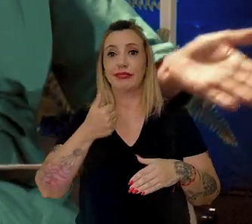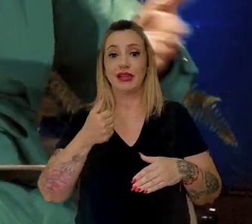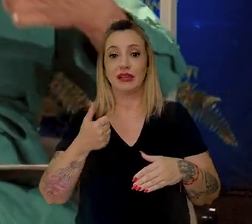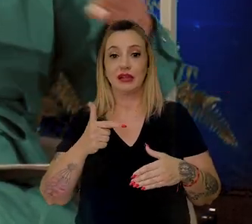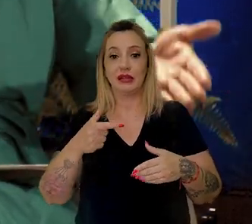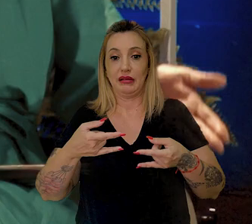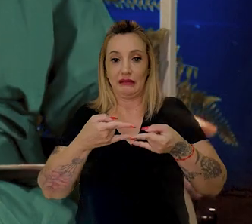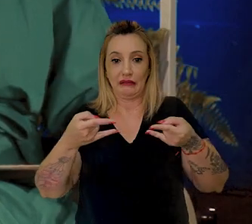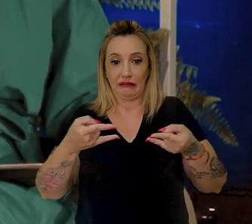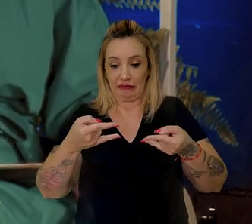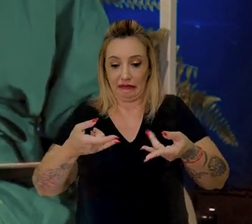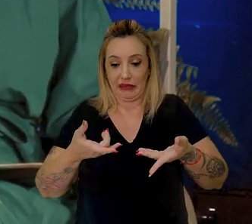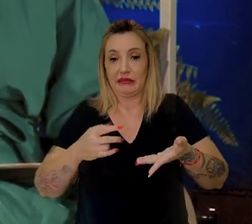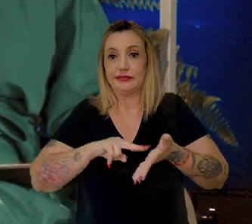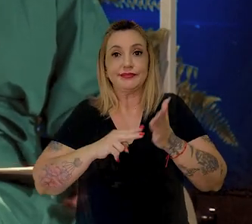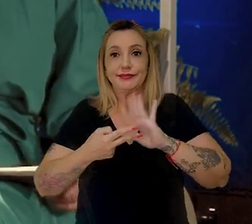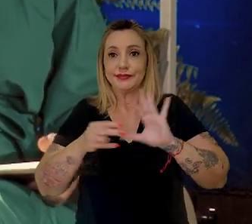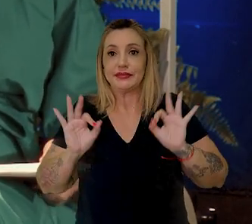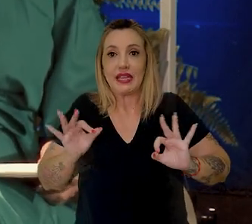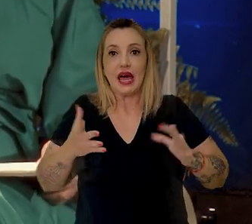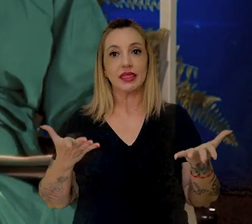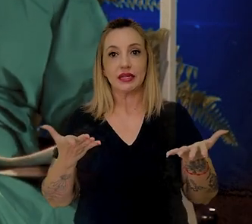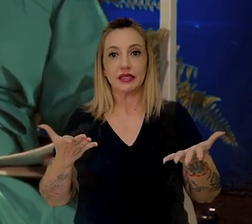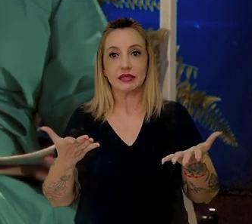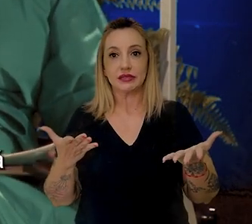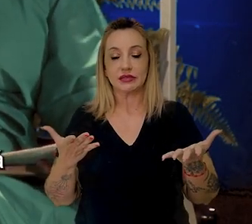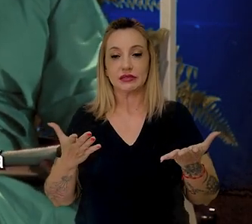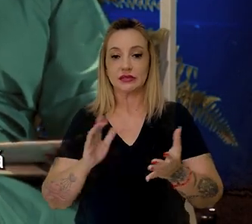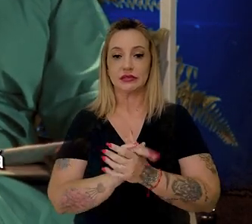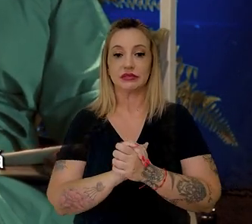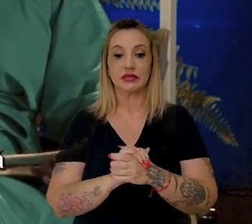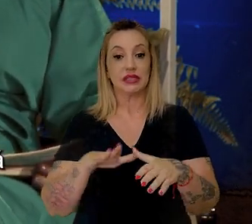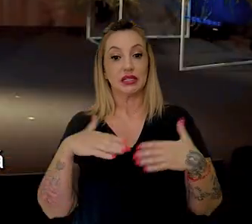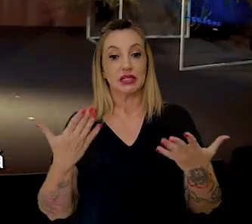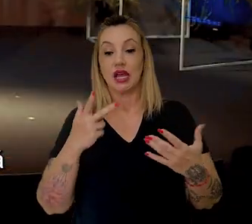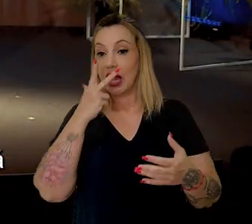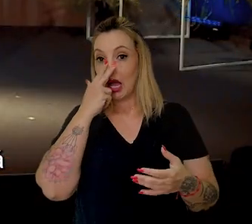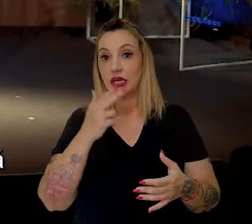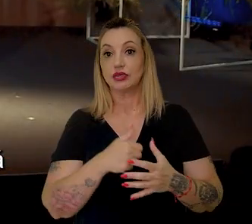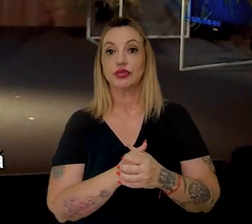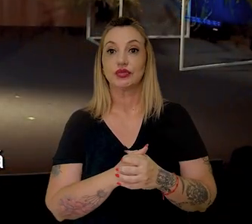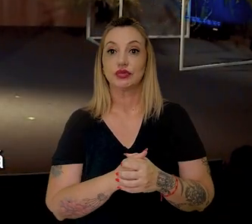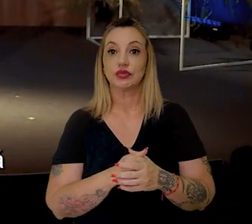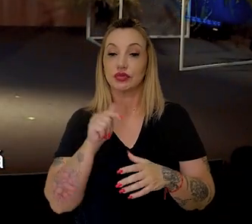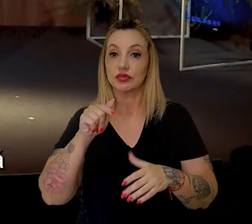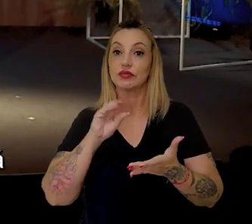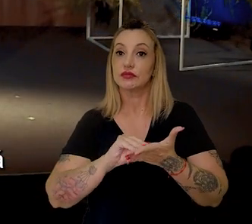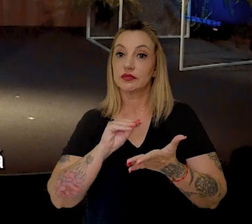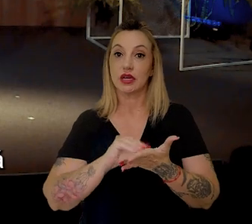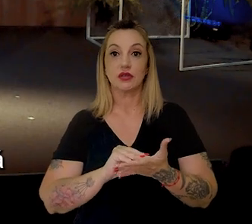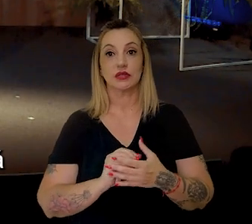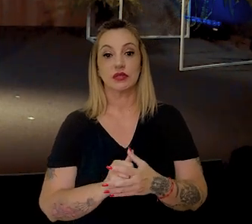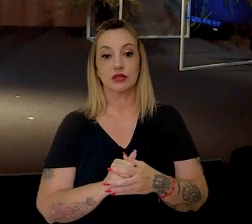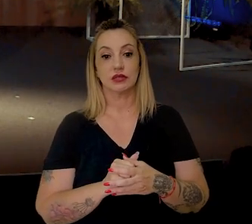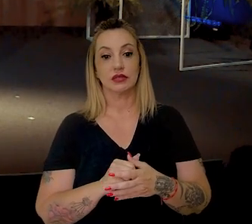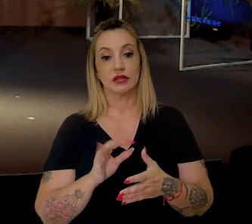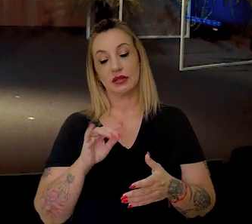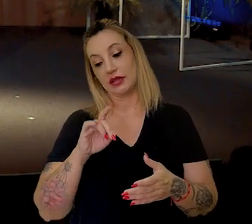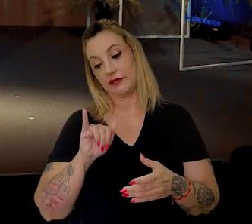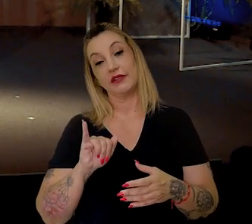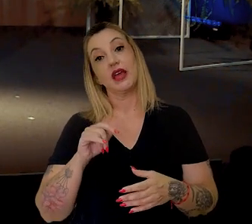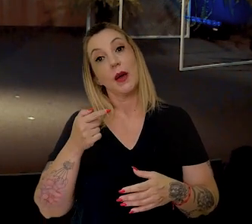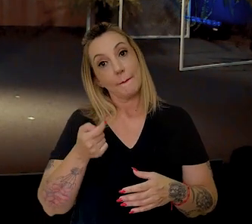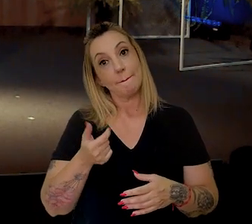era um cheque para mim que não tem sentido né então eu acho que é é isso que tá faltando sabe D ver é um